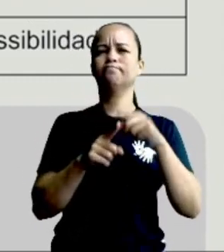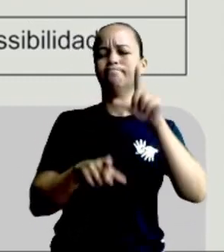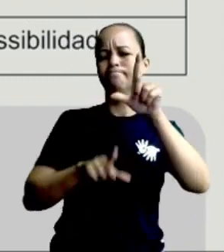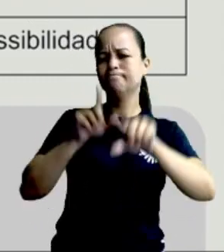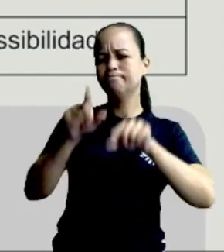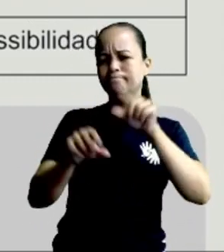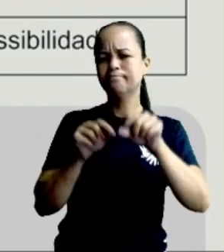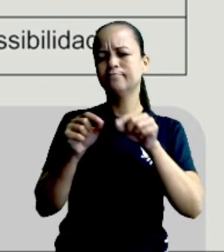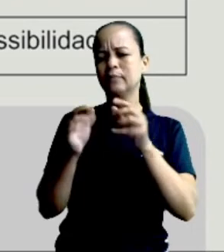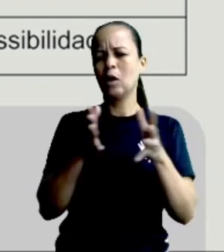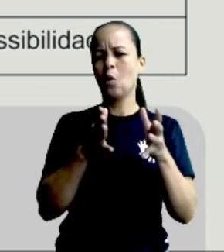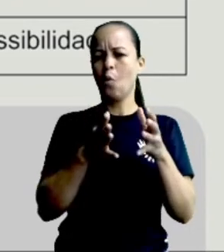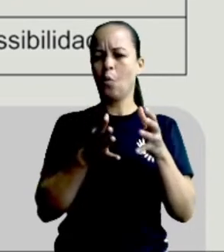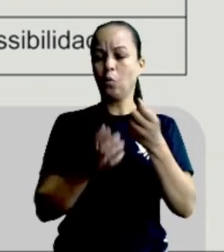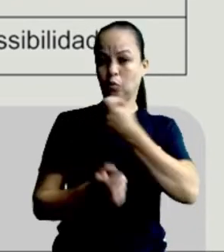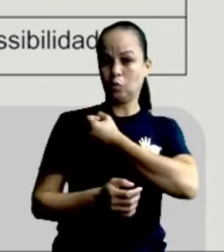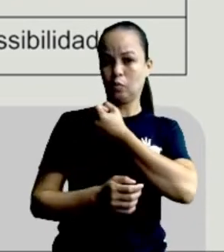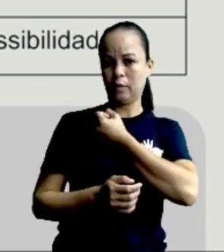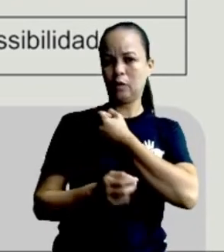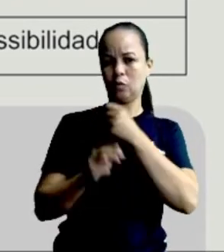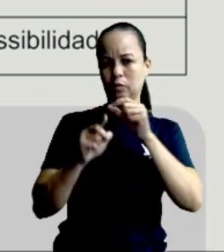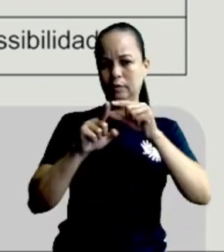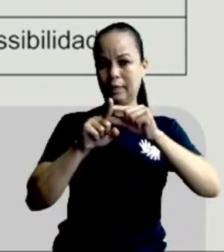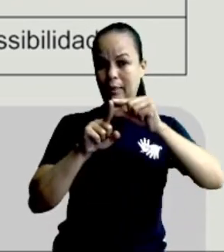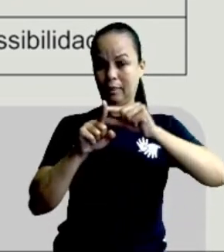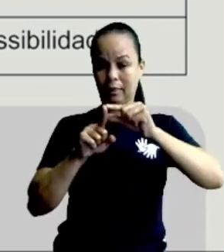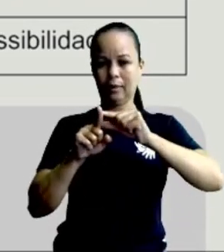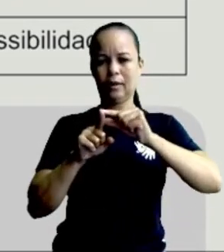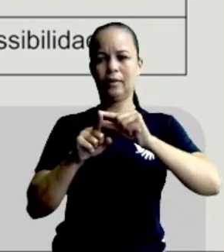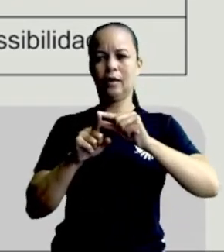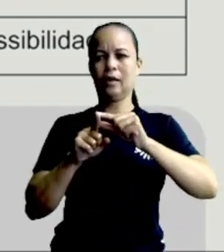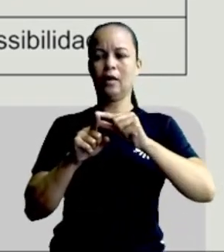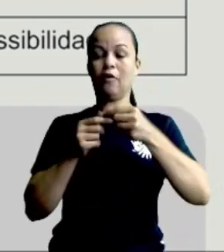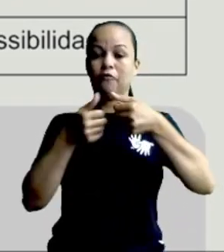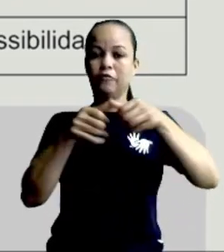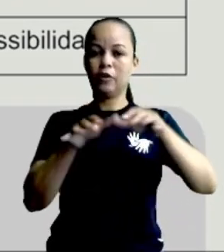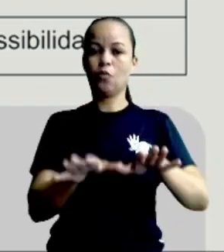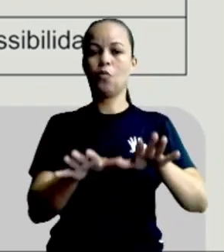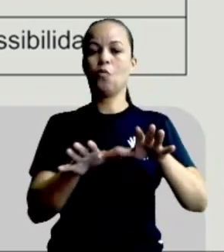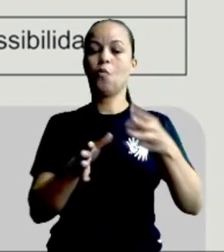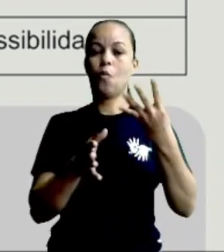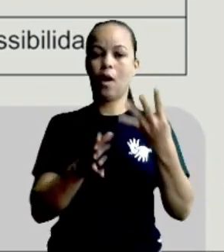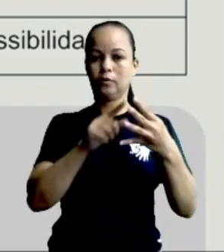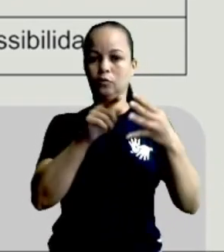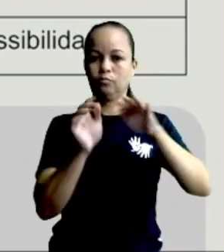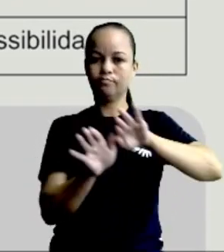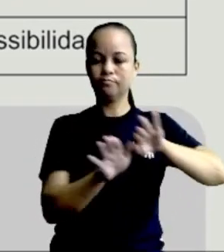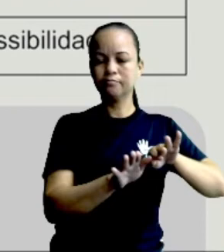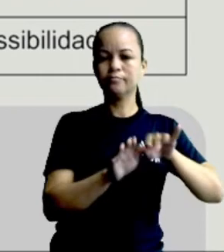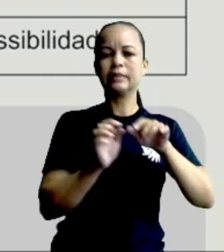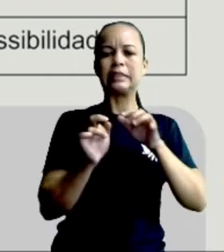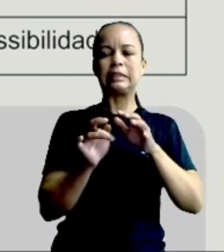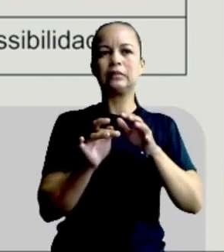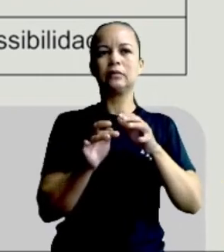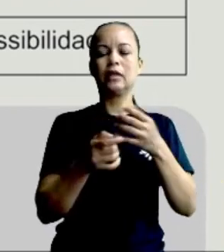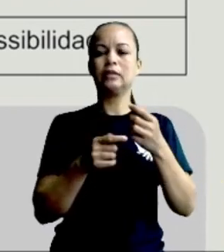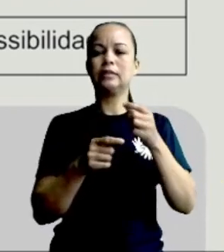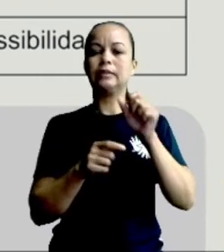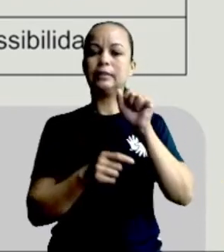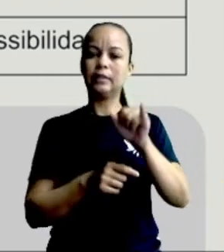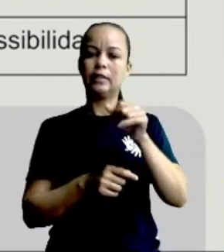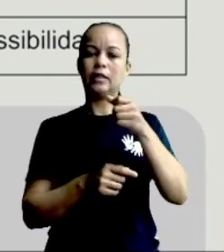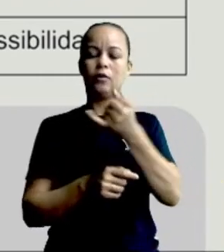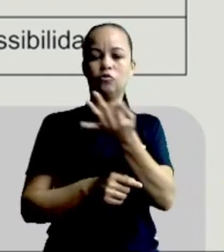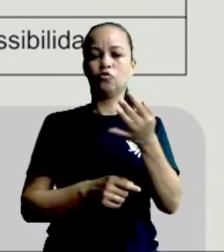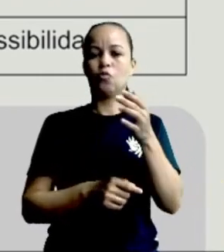algarismo na centena, na sequência, sobraram 4 na dezena. Mas quando desses 4 eu escolho um, vão